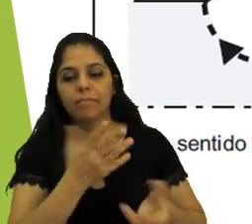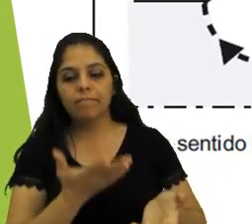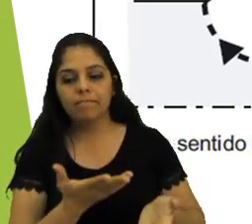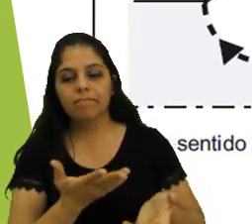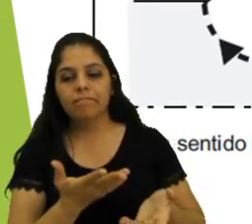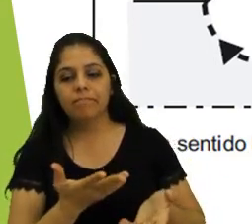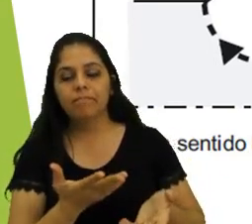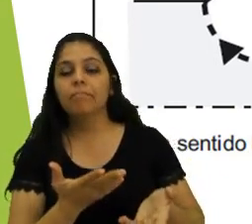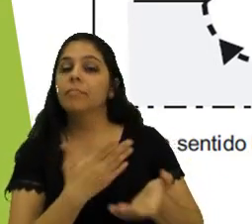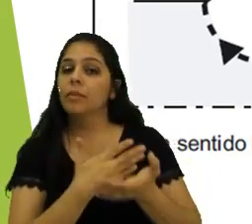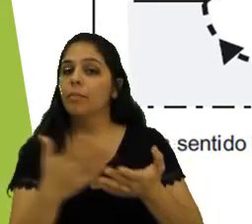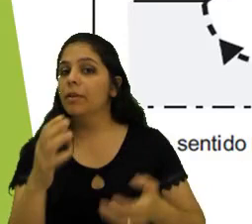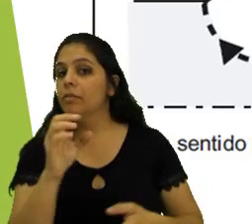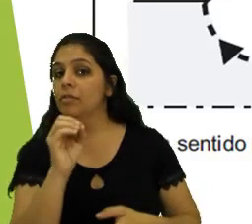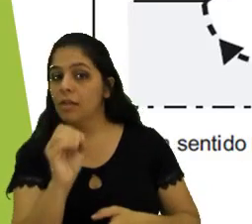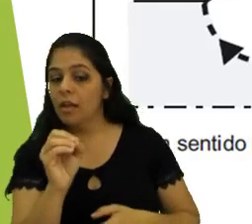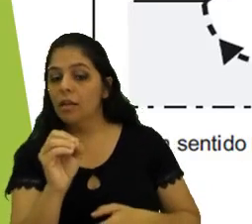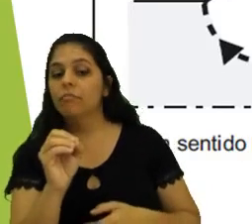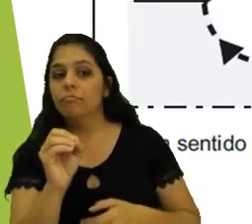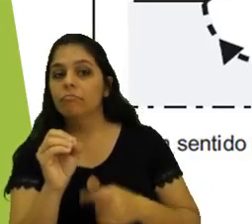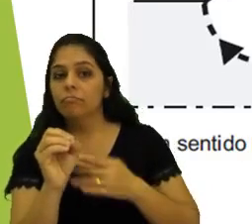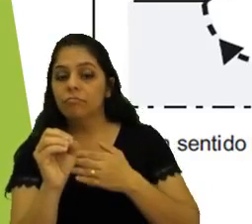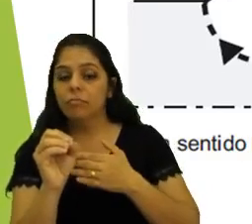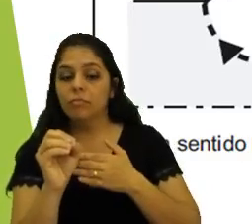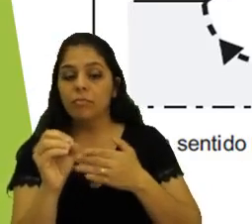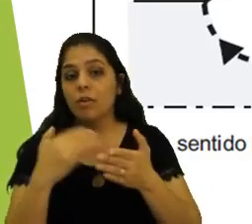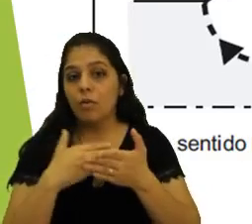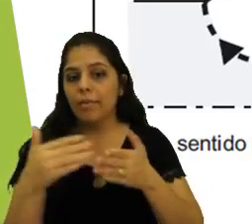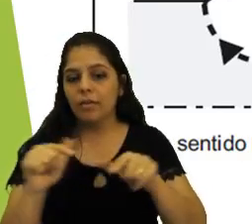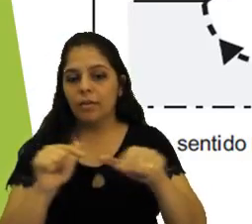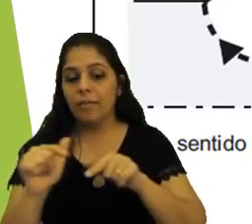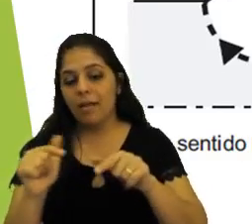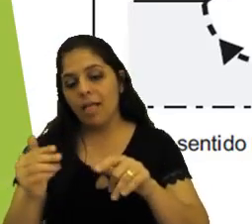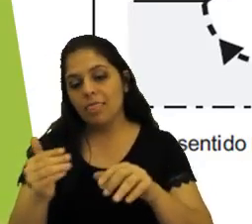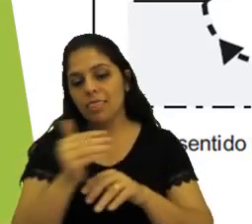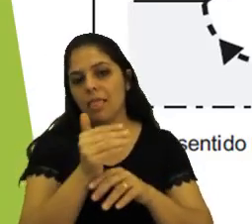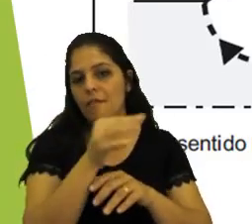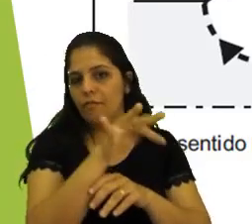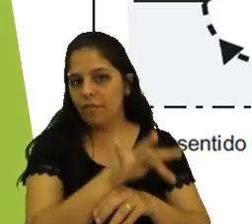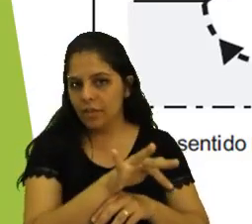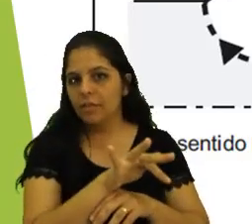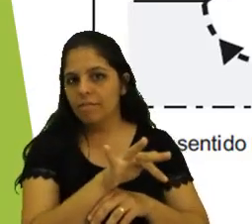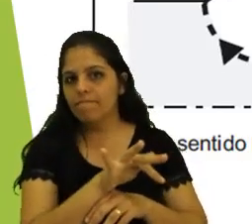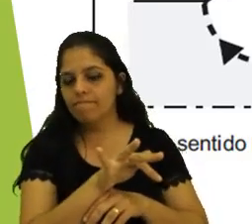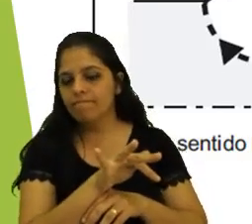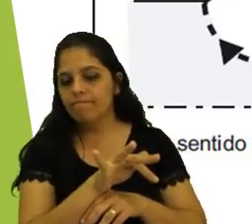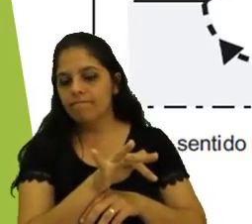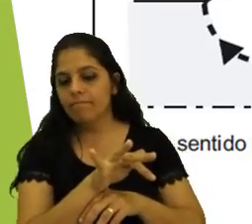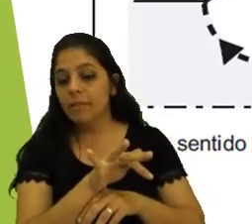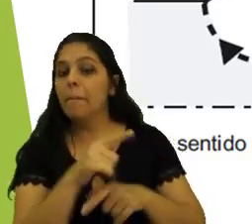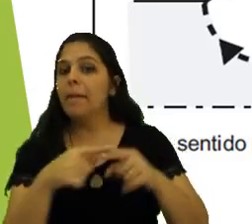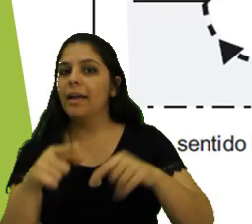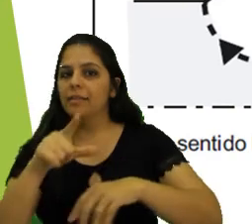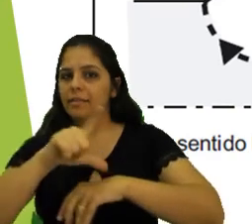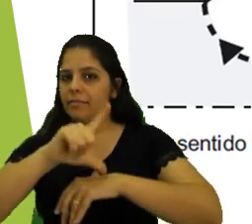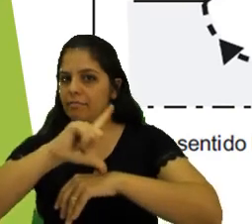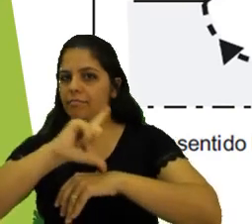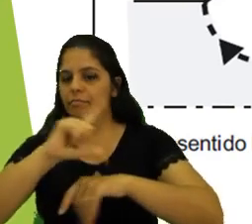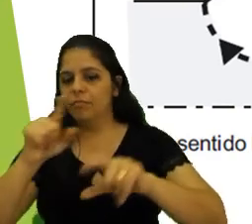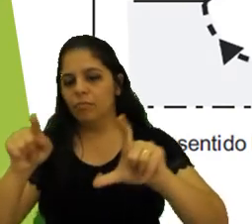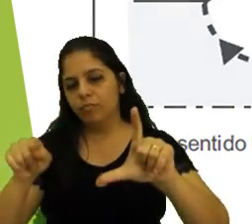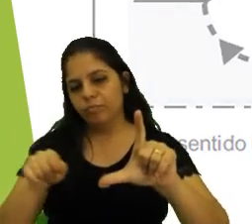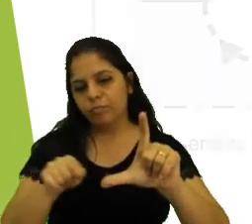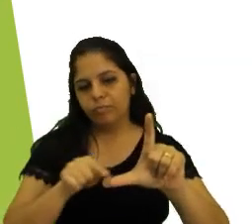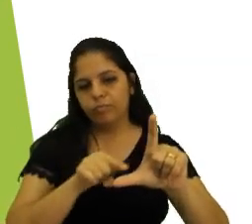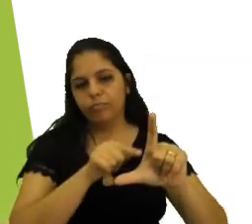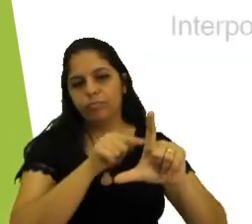de origem da onde a ferramenta vai iniciar o trajeto até o trajeto final, tá? No sentido anti-horário, ok?